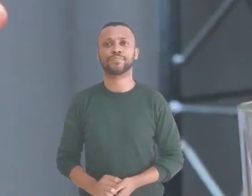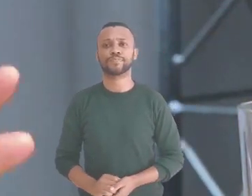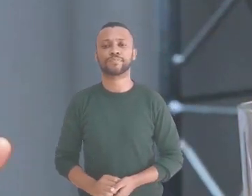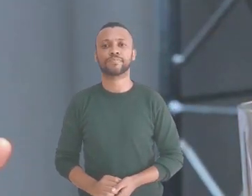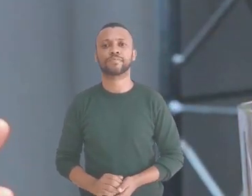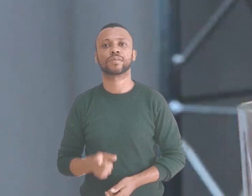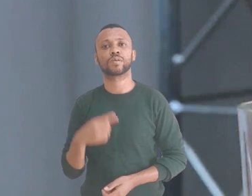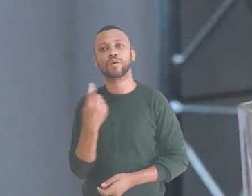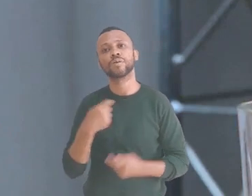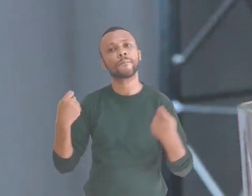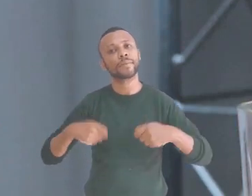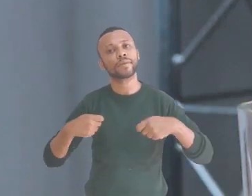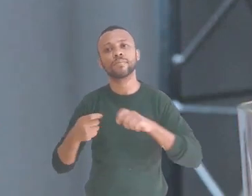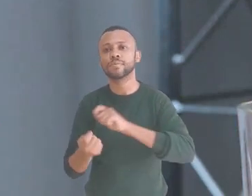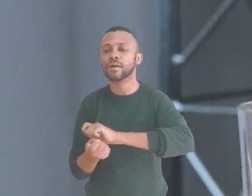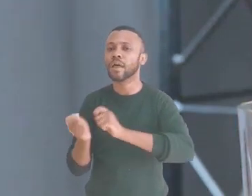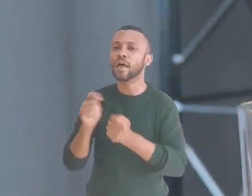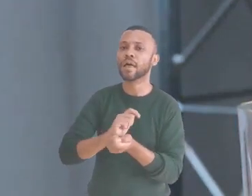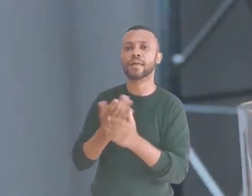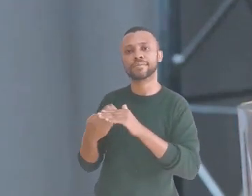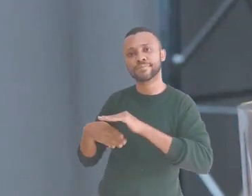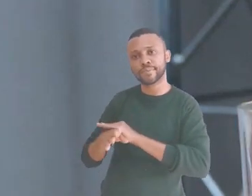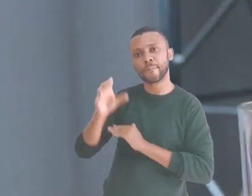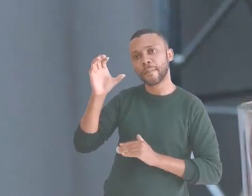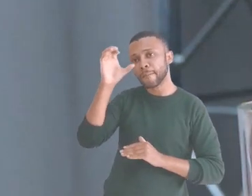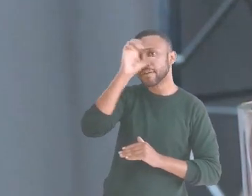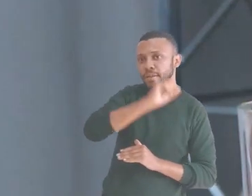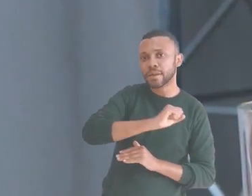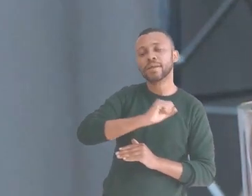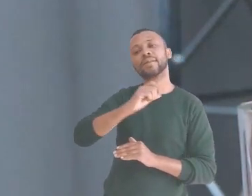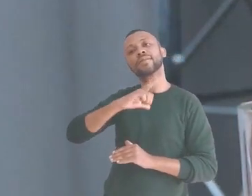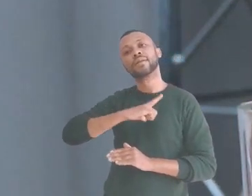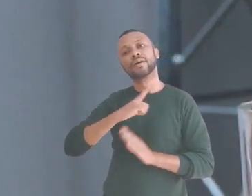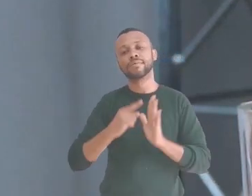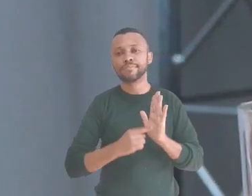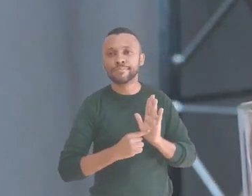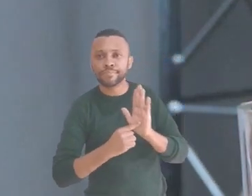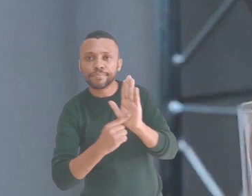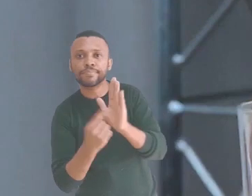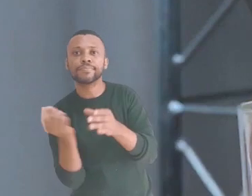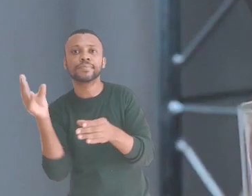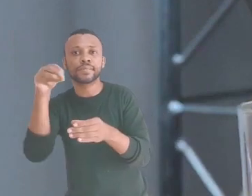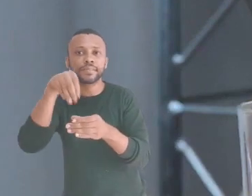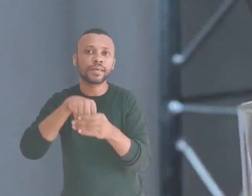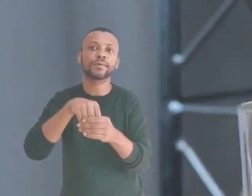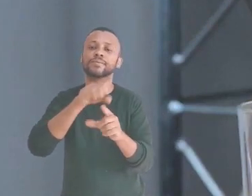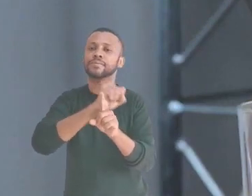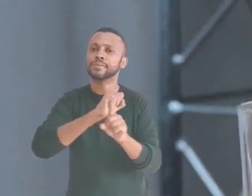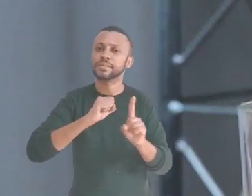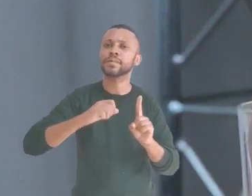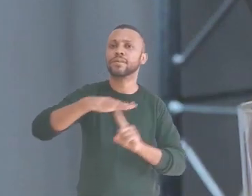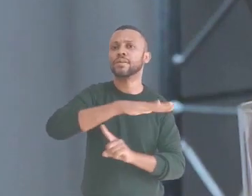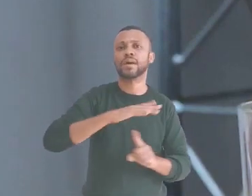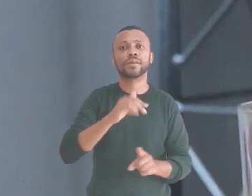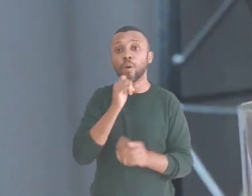Nos adaptar para poder ter um nome dentro do PCD. Eu hoje